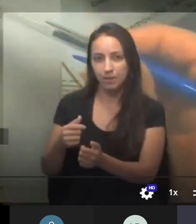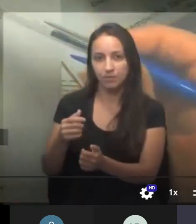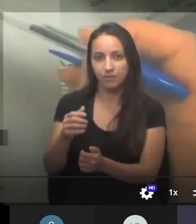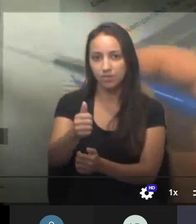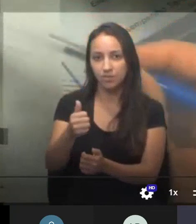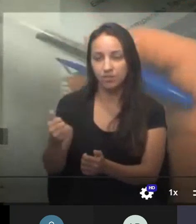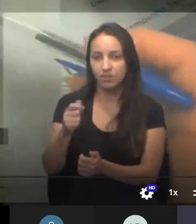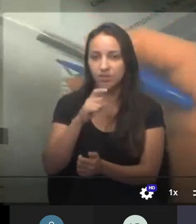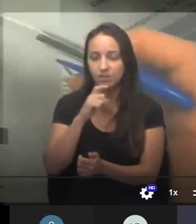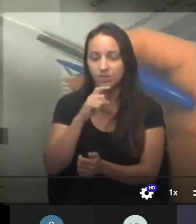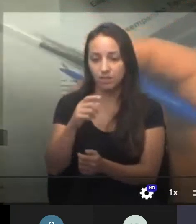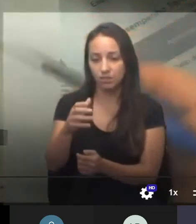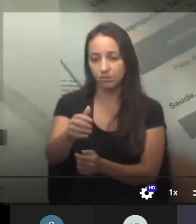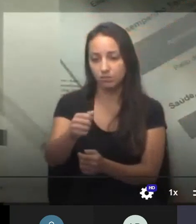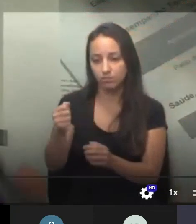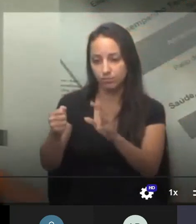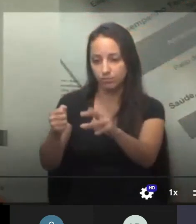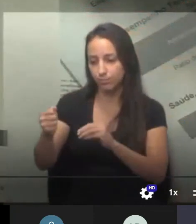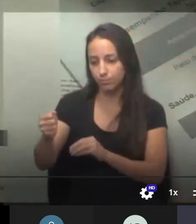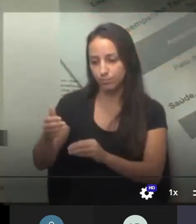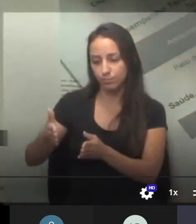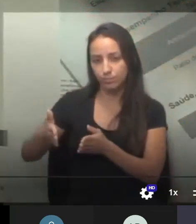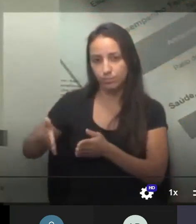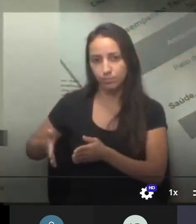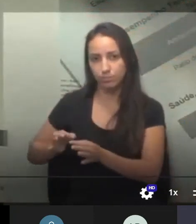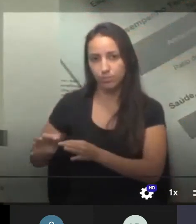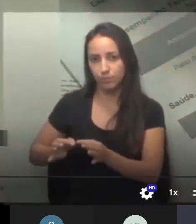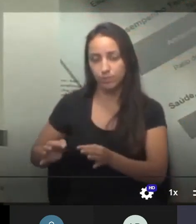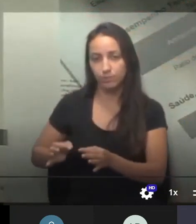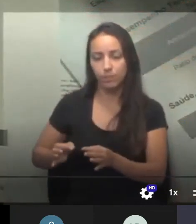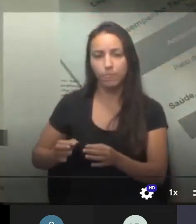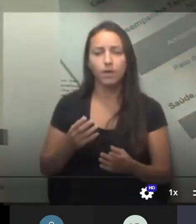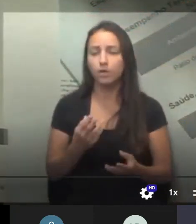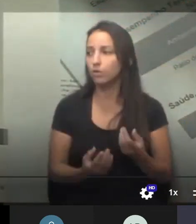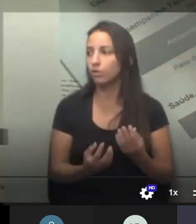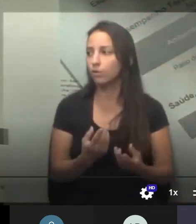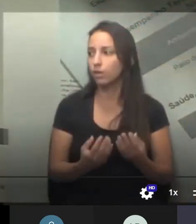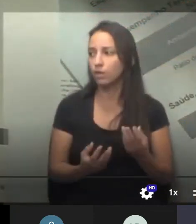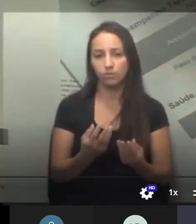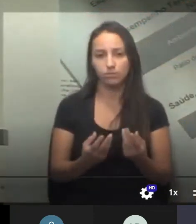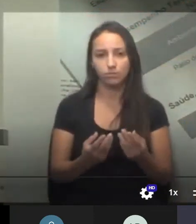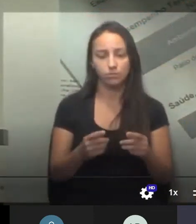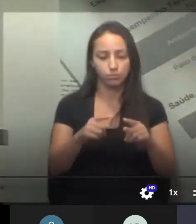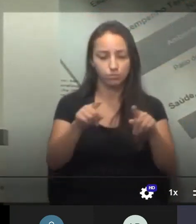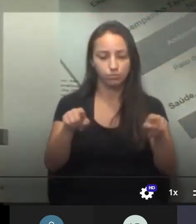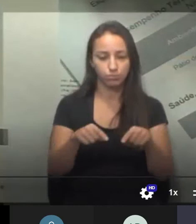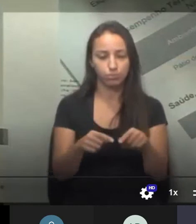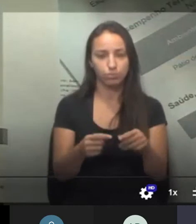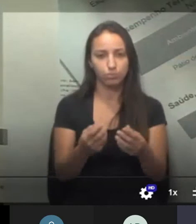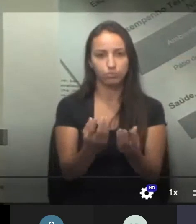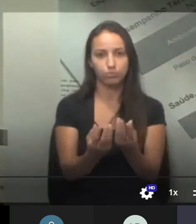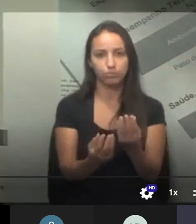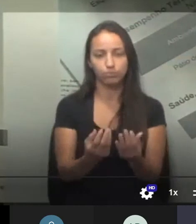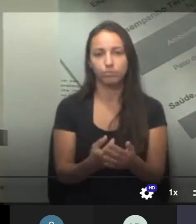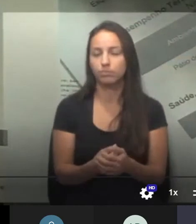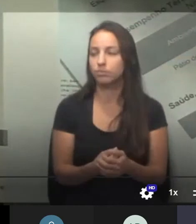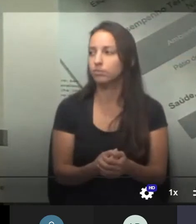da geladeira, já está preparando ela, tá certo? E o fogão, no meio de tudo, para